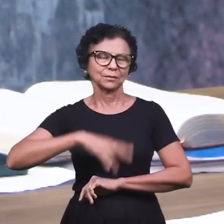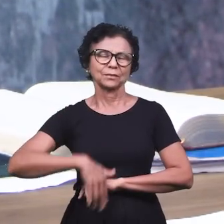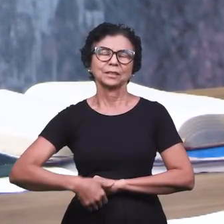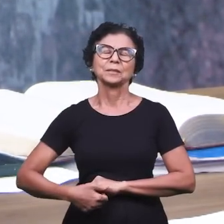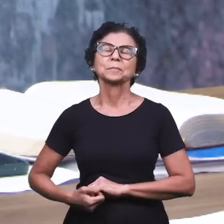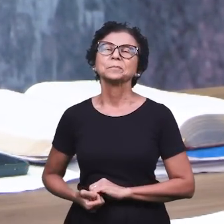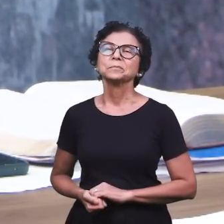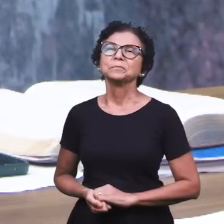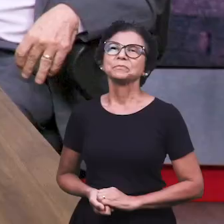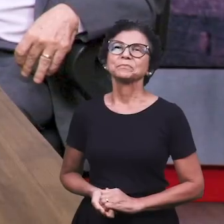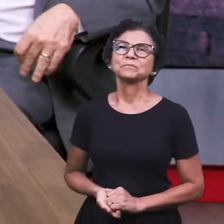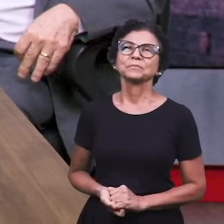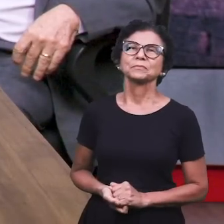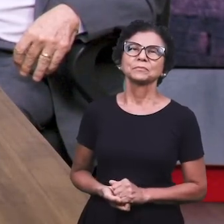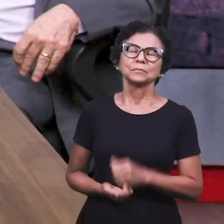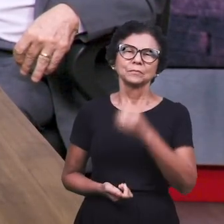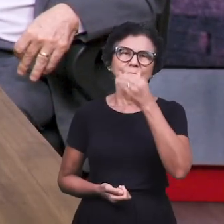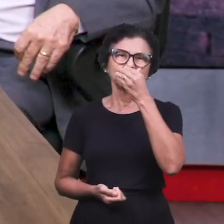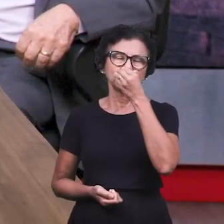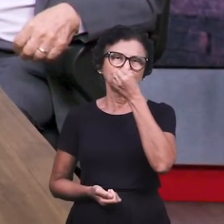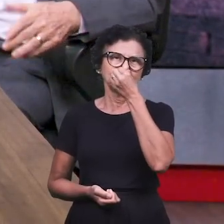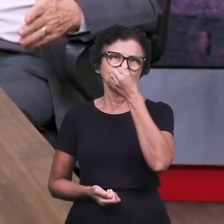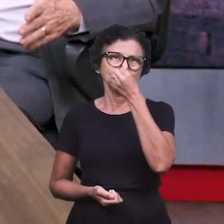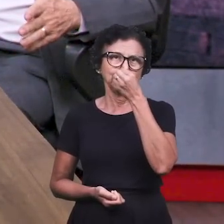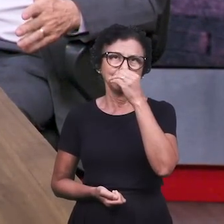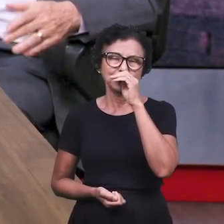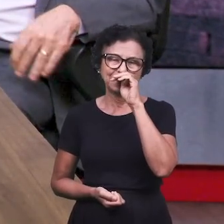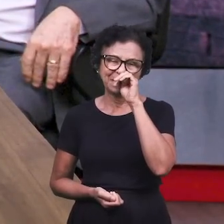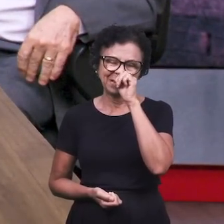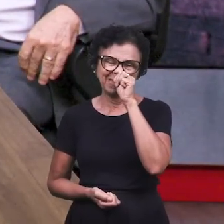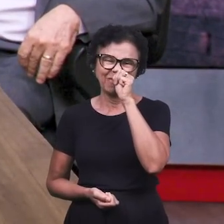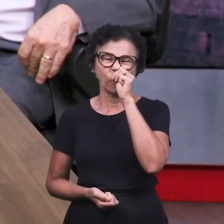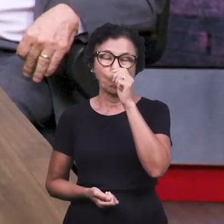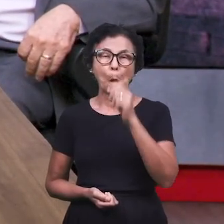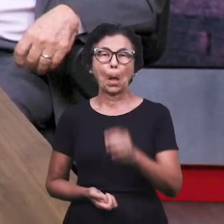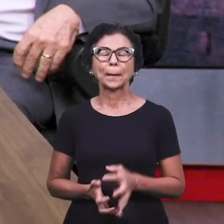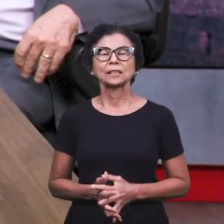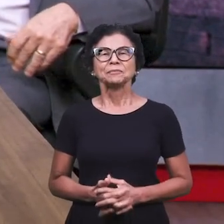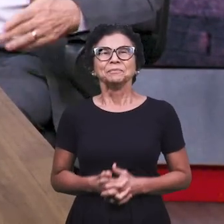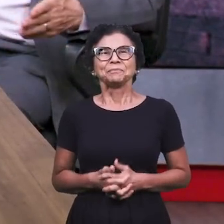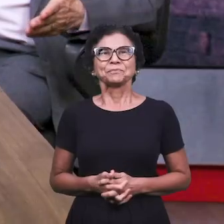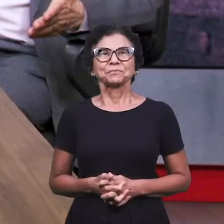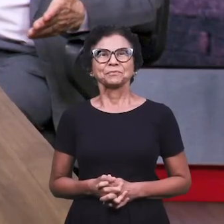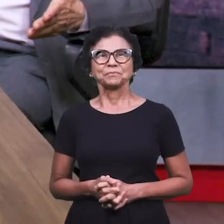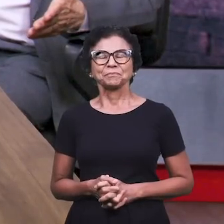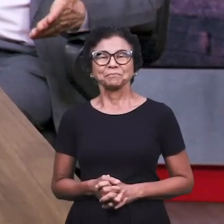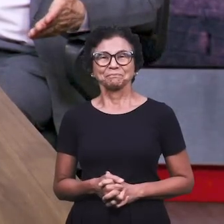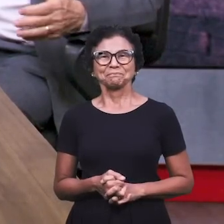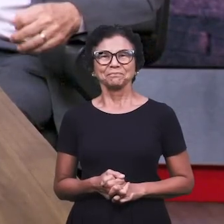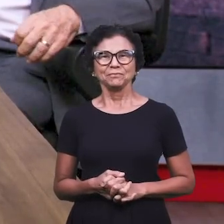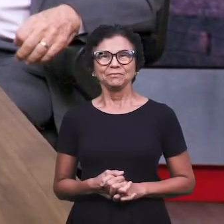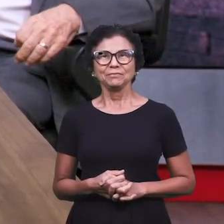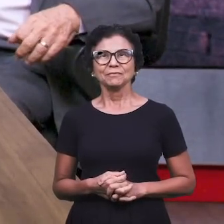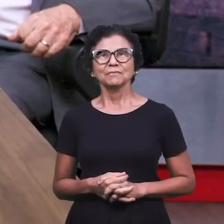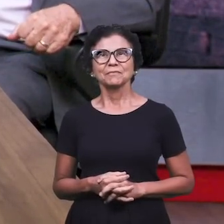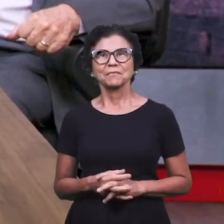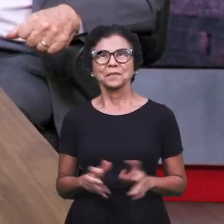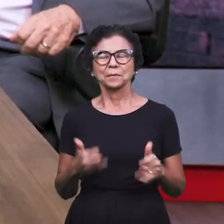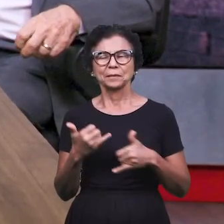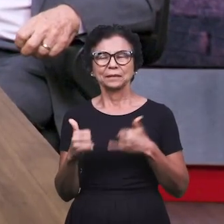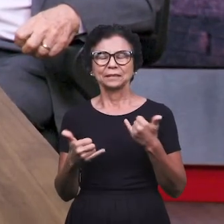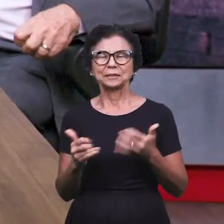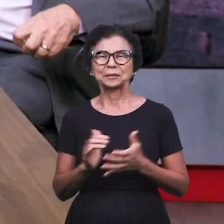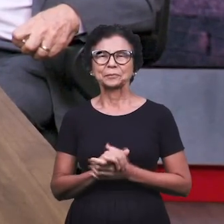ao seu coração. Né? Ali o culto profético funcionando, né? Funcionando. Debaixo da figueira. Culto profético ali.